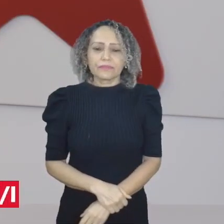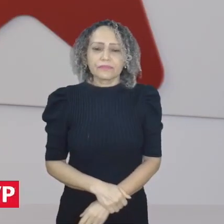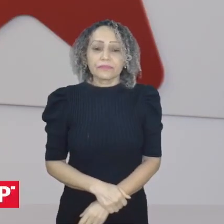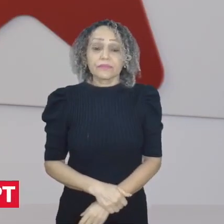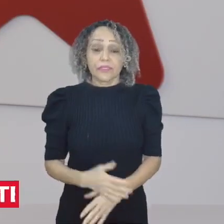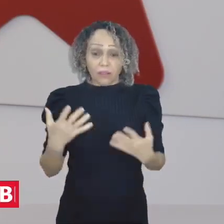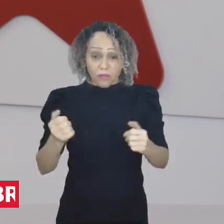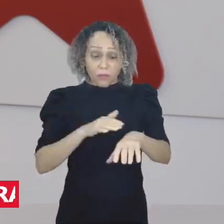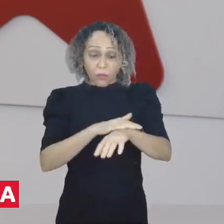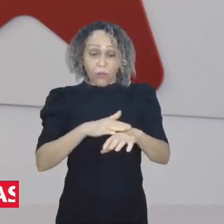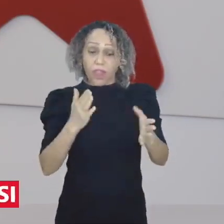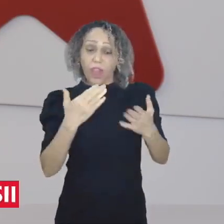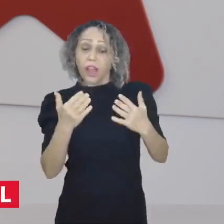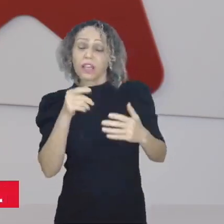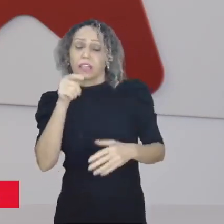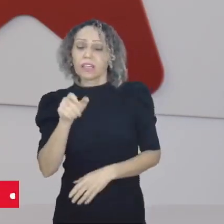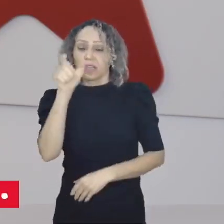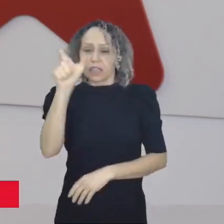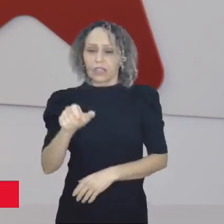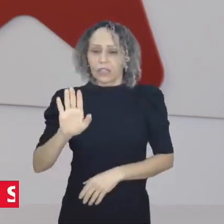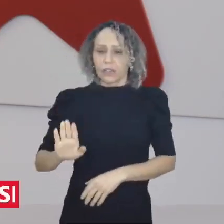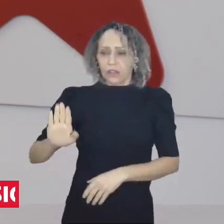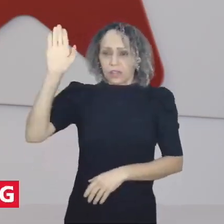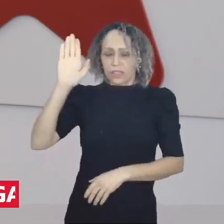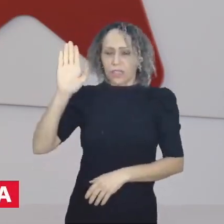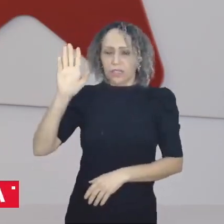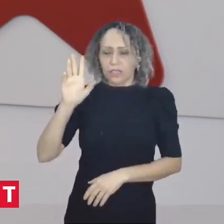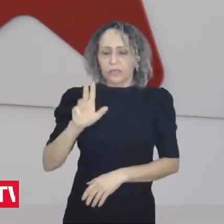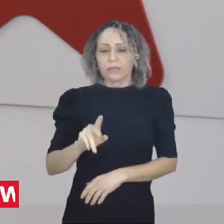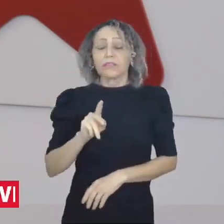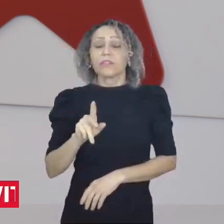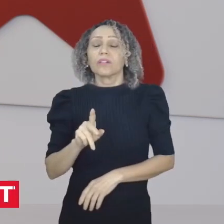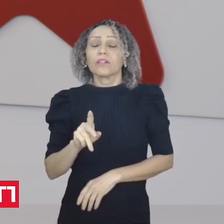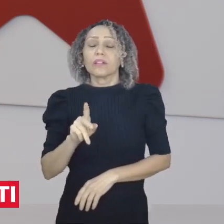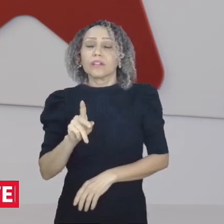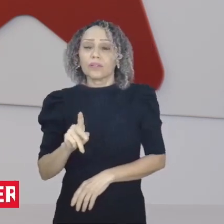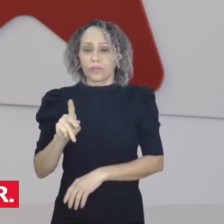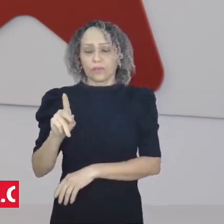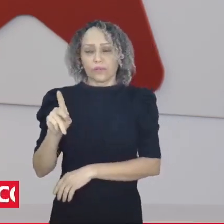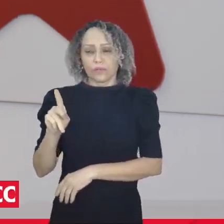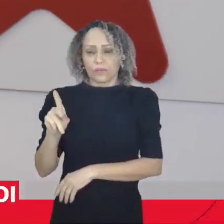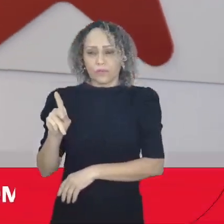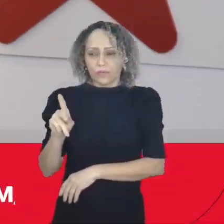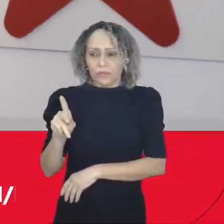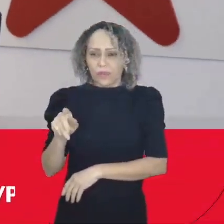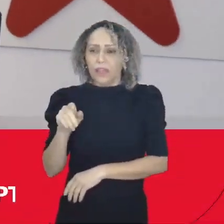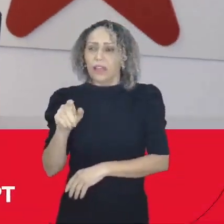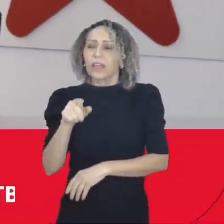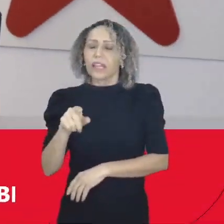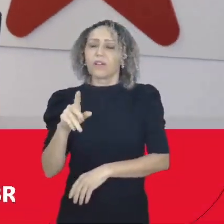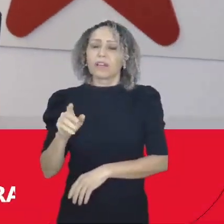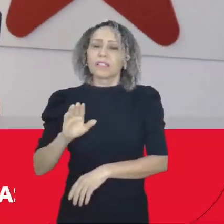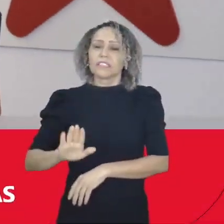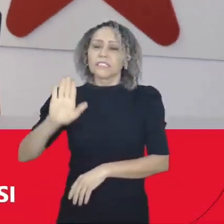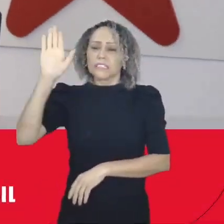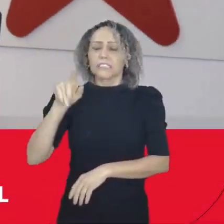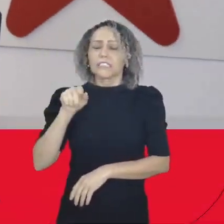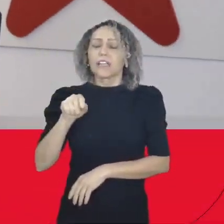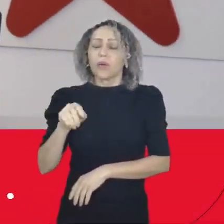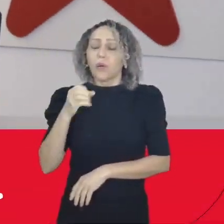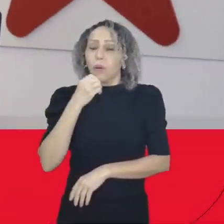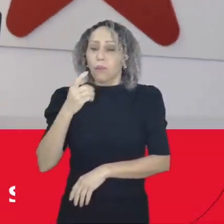Vamos conversar agora com o candidato do PT ao governo no Rio Grande do Sul, Edgar Preto. Bom dia, candidato. Seja muito